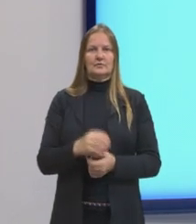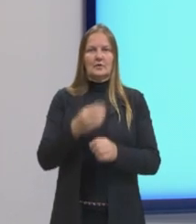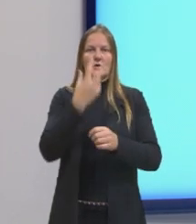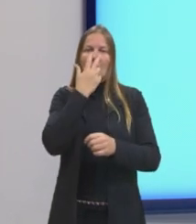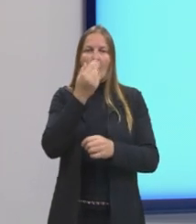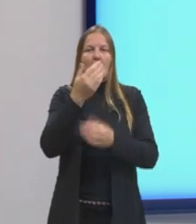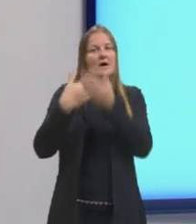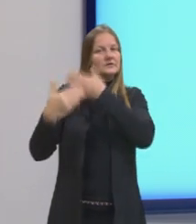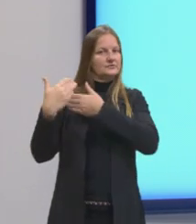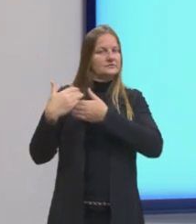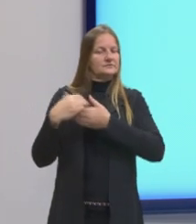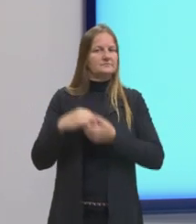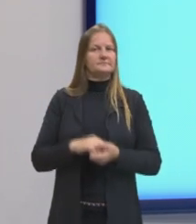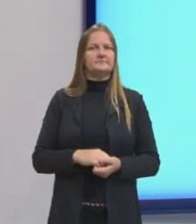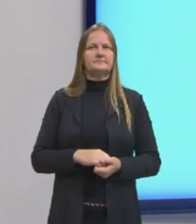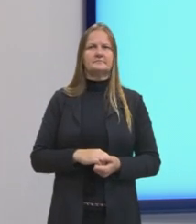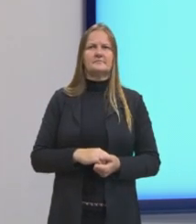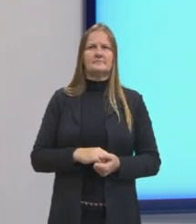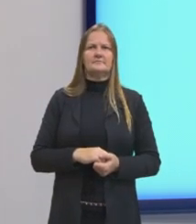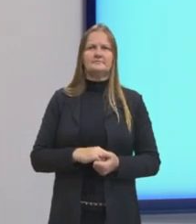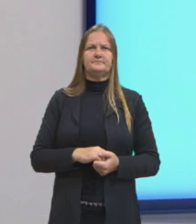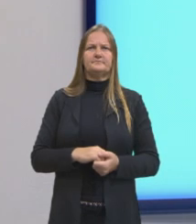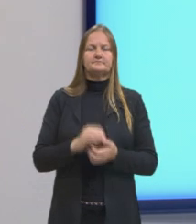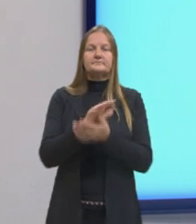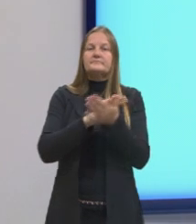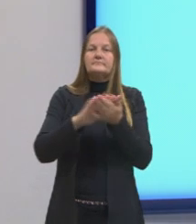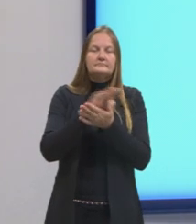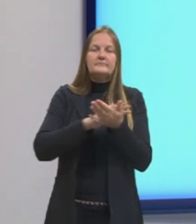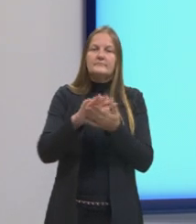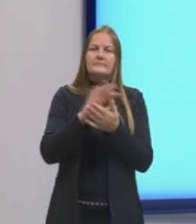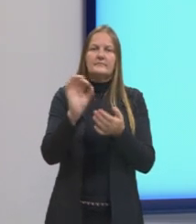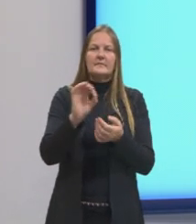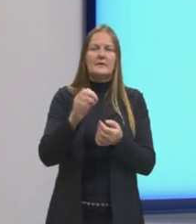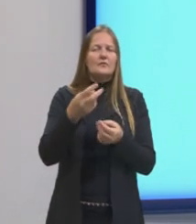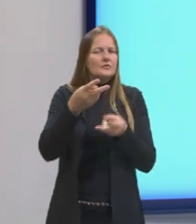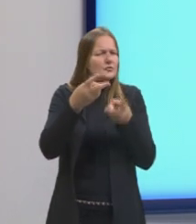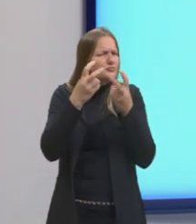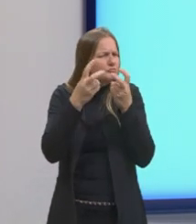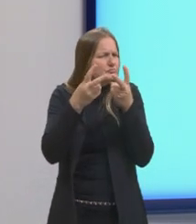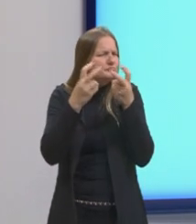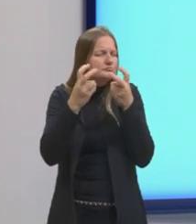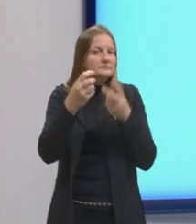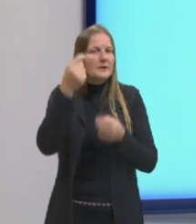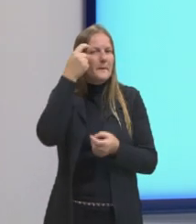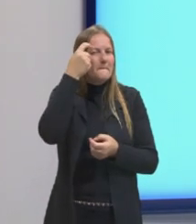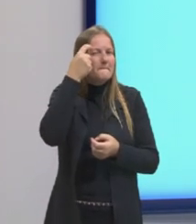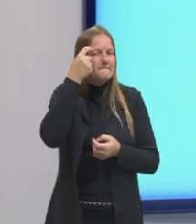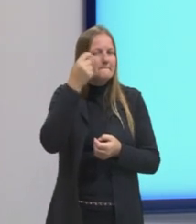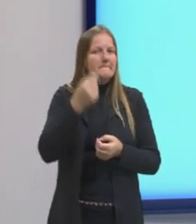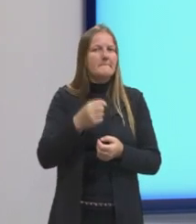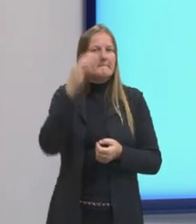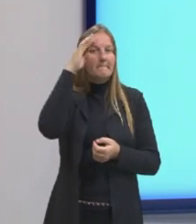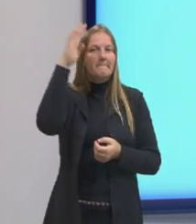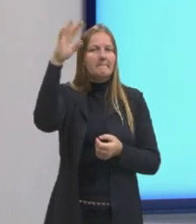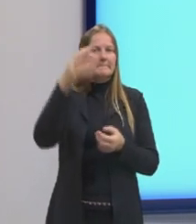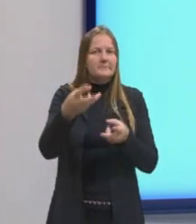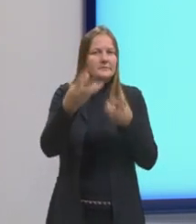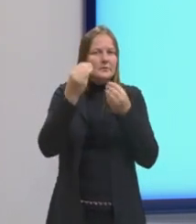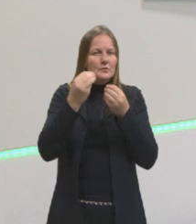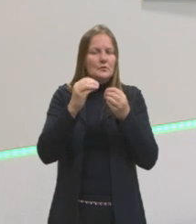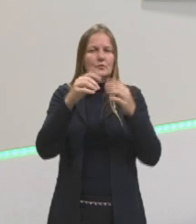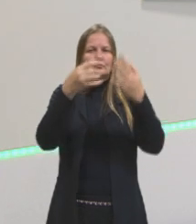slide anterior nos lado anterior nós vamos ter um numeração nenhuma Mas intuitivamente a partir daquelas a nossa